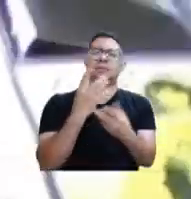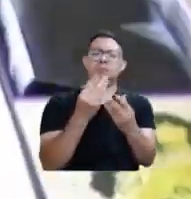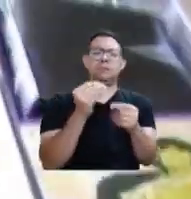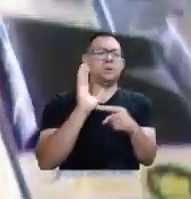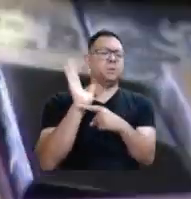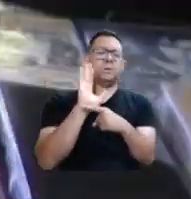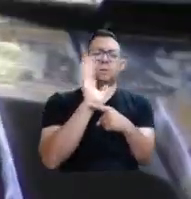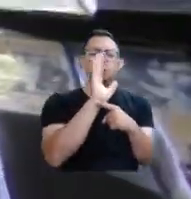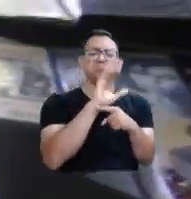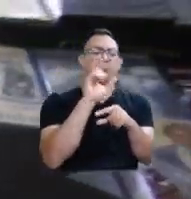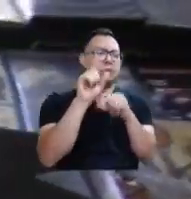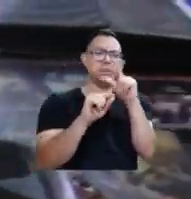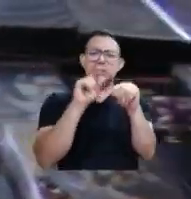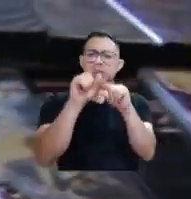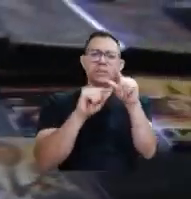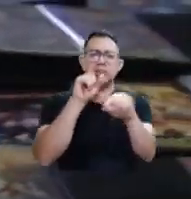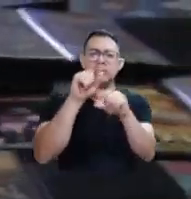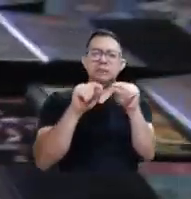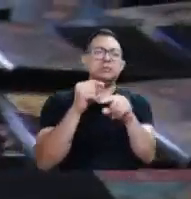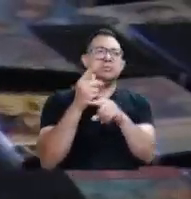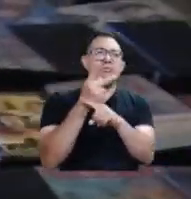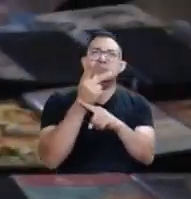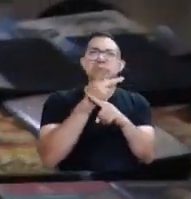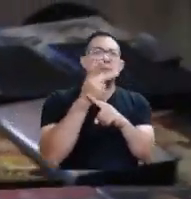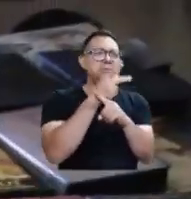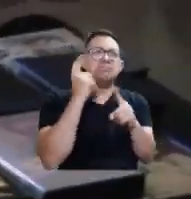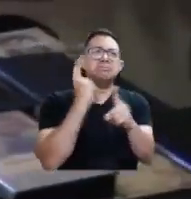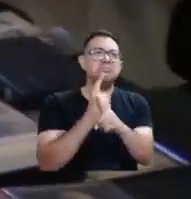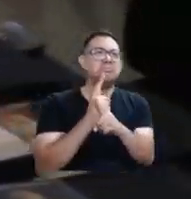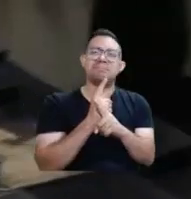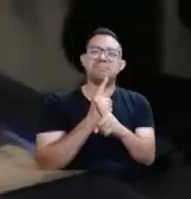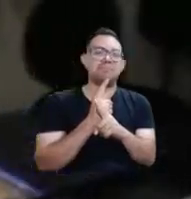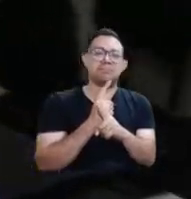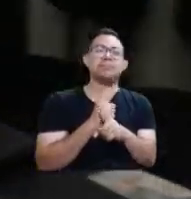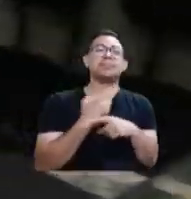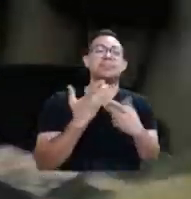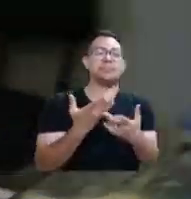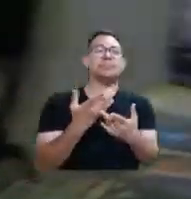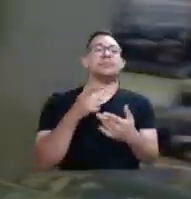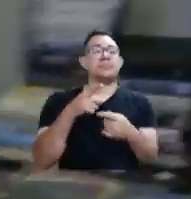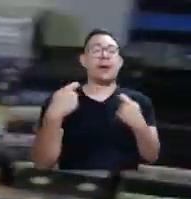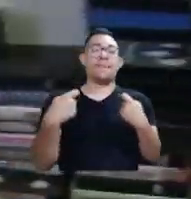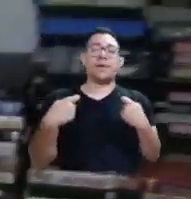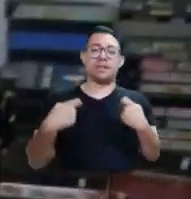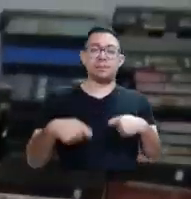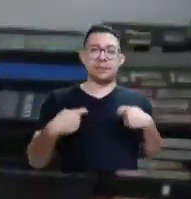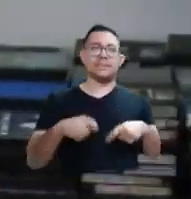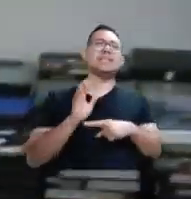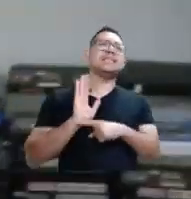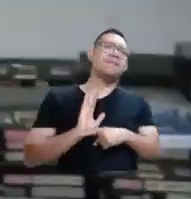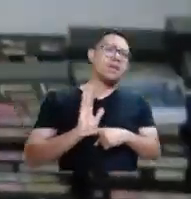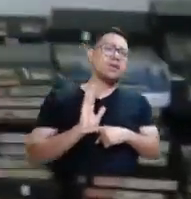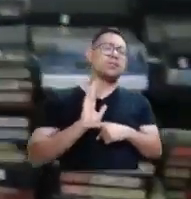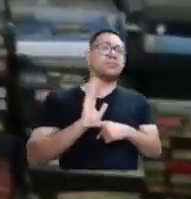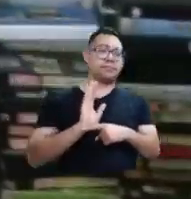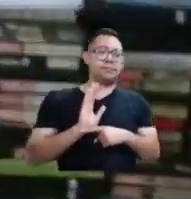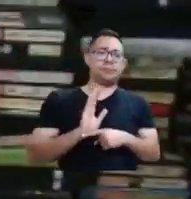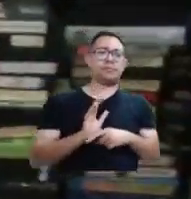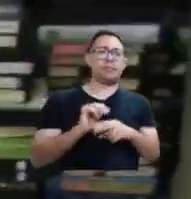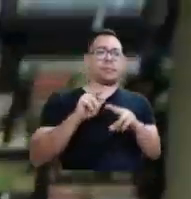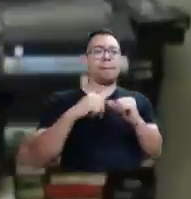aí à torta direita, né? na internet ou nas mídias de streaming e tudo mais, né? Então